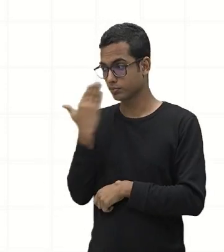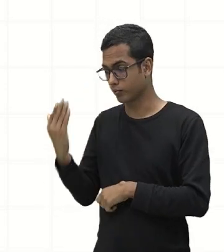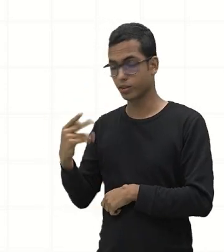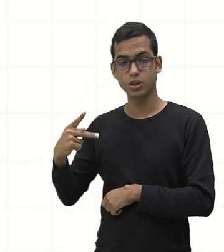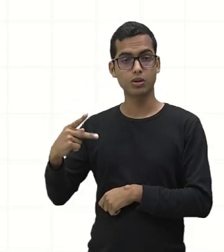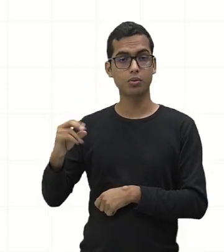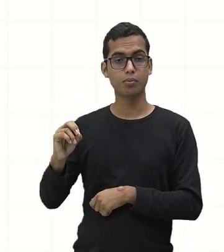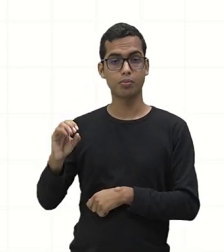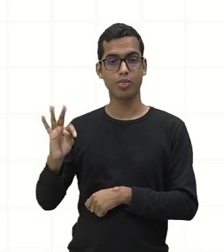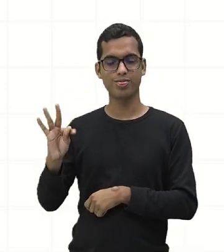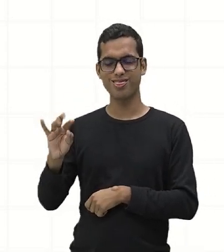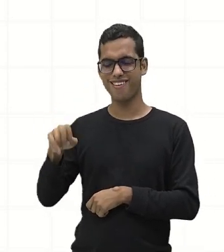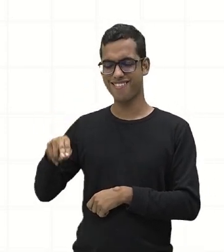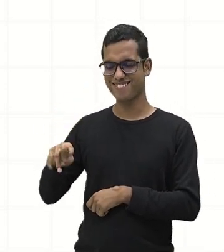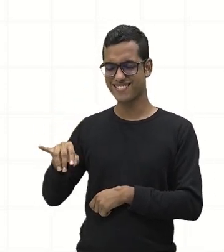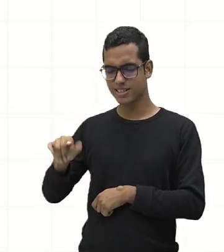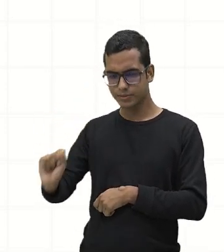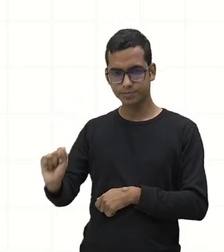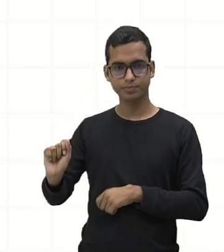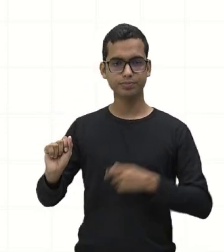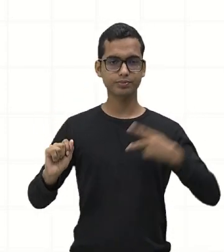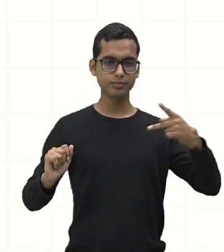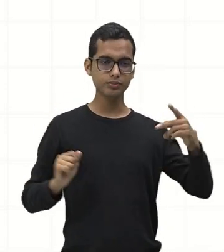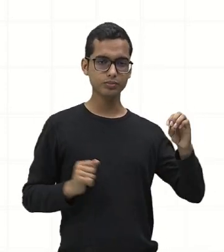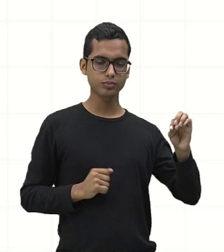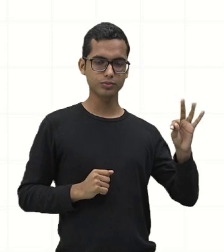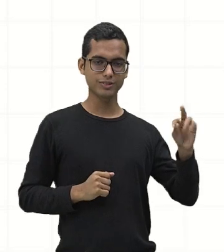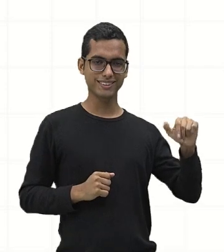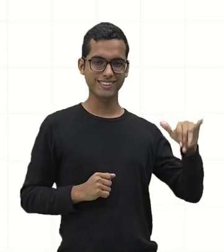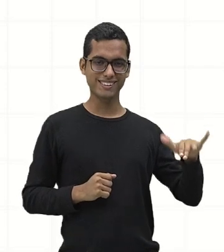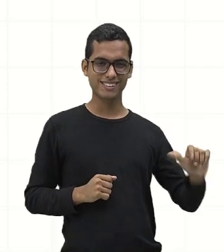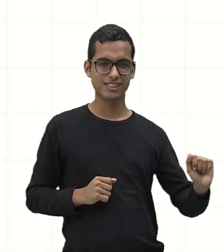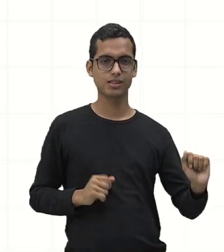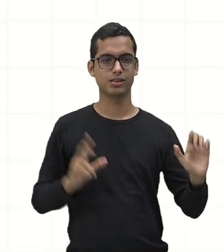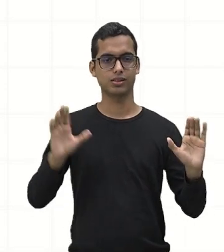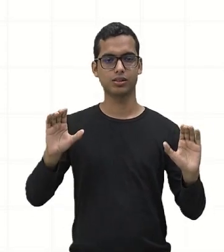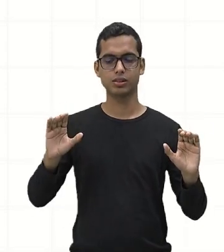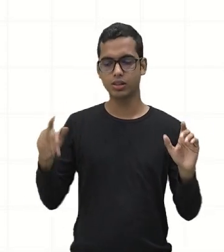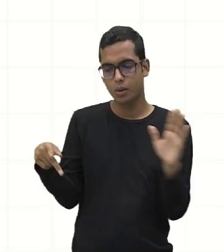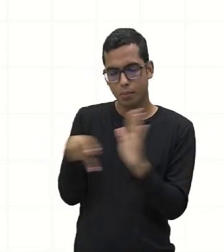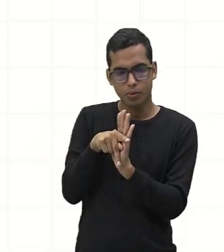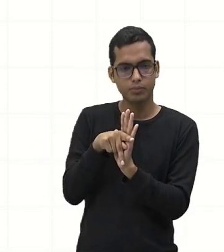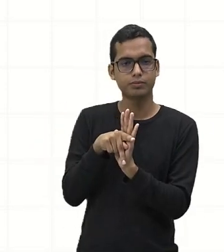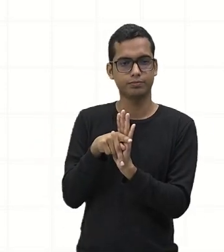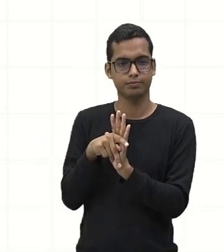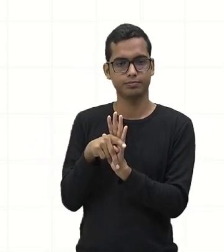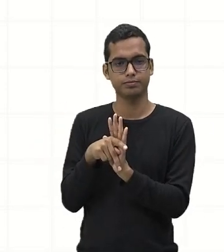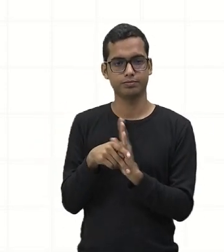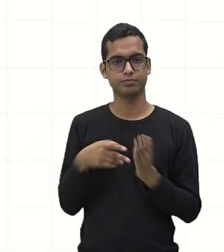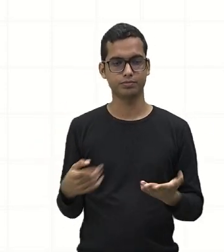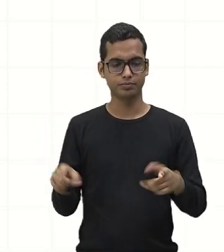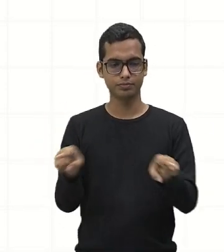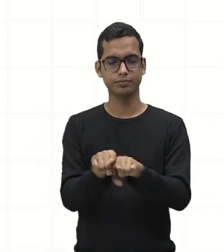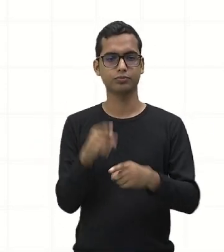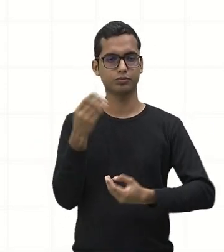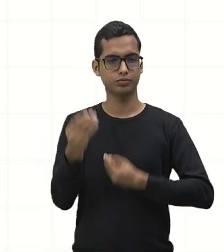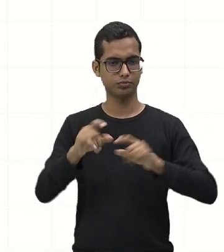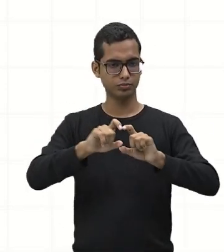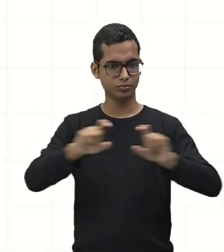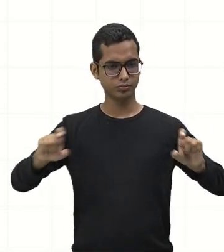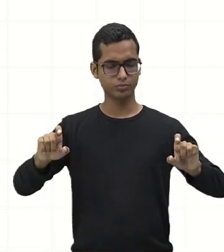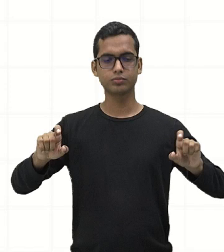aqui, A elevado a N, e ela também está sendo elevado aqui a